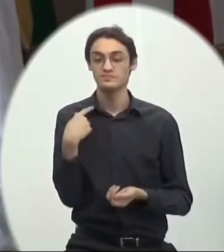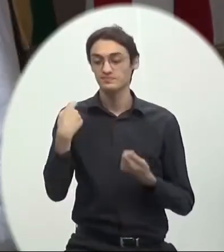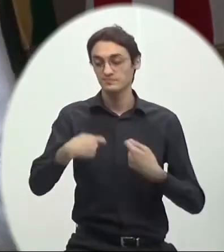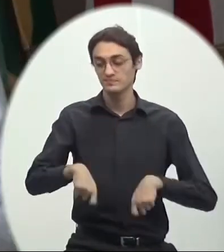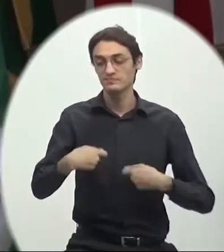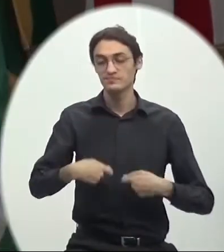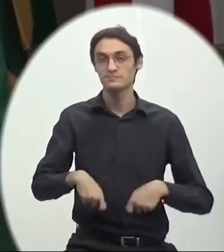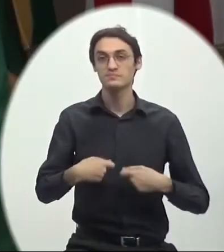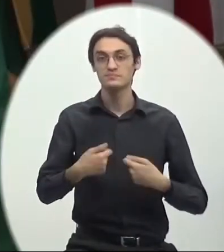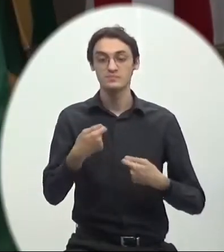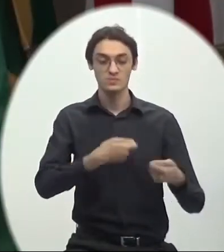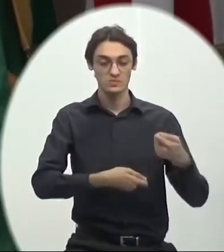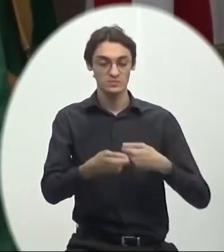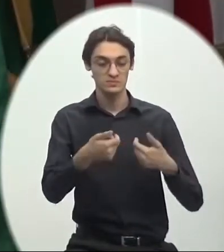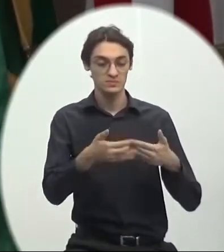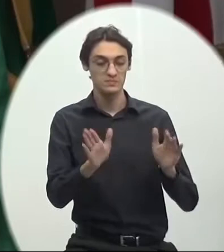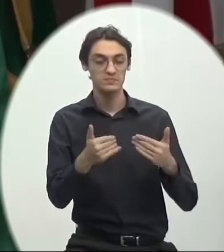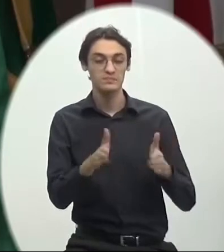abrir a economia,